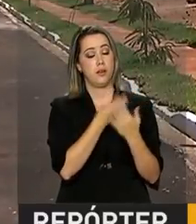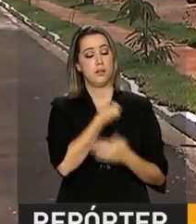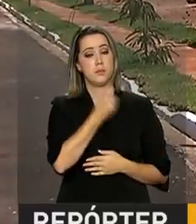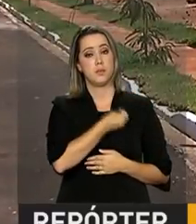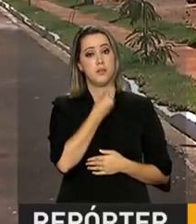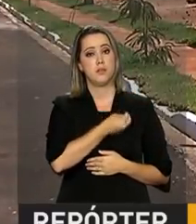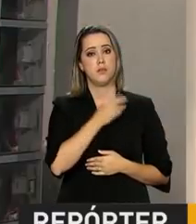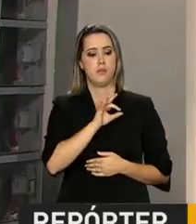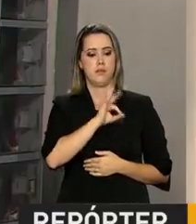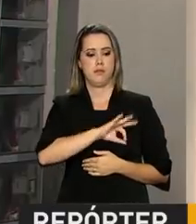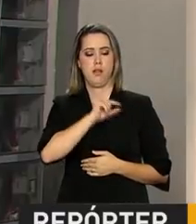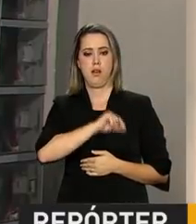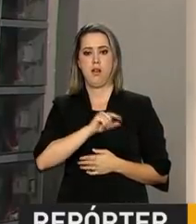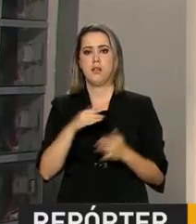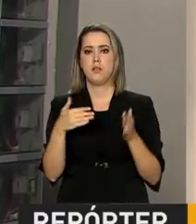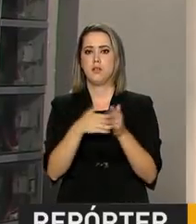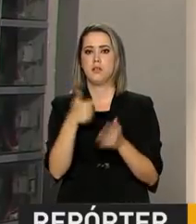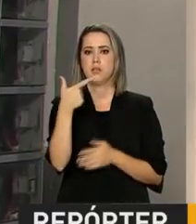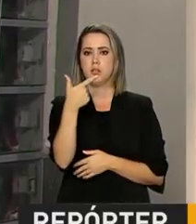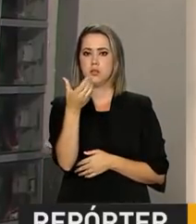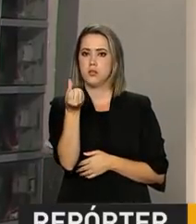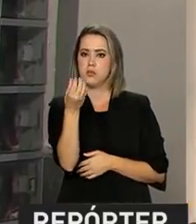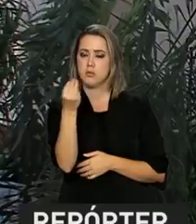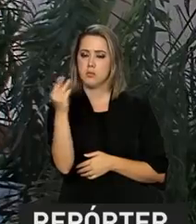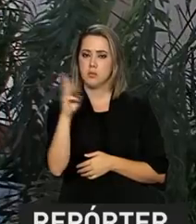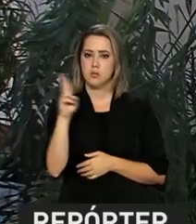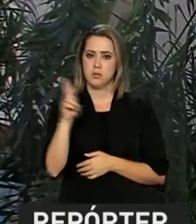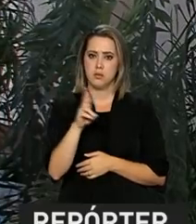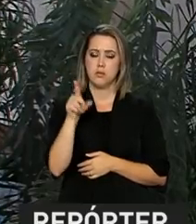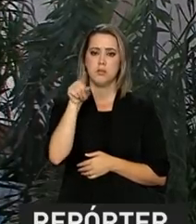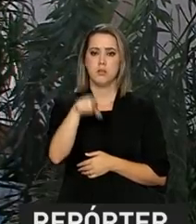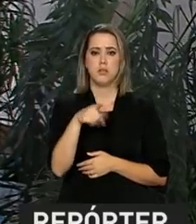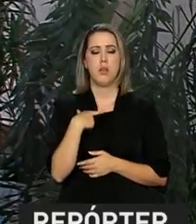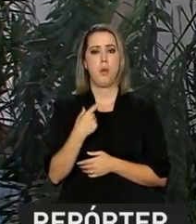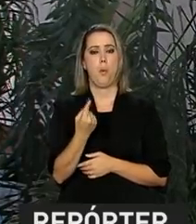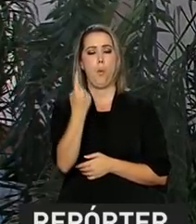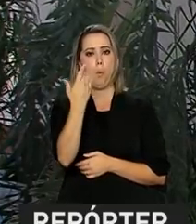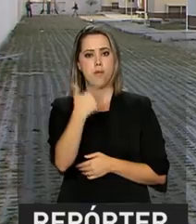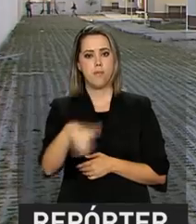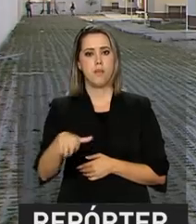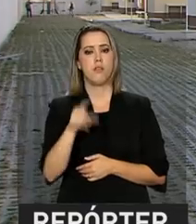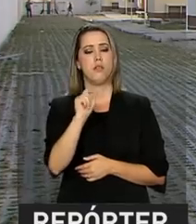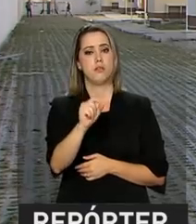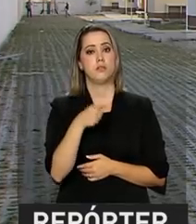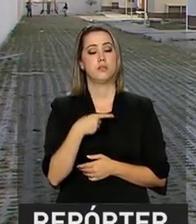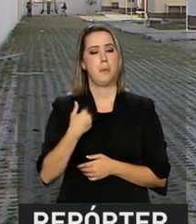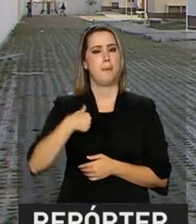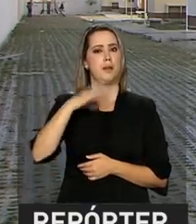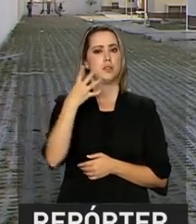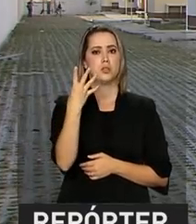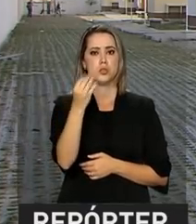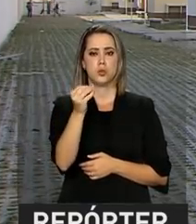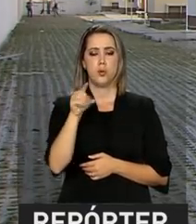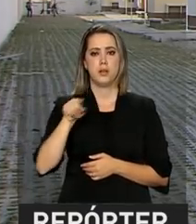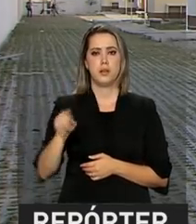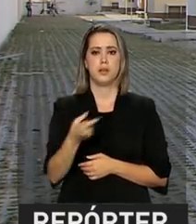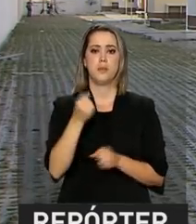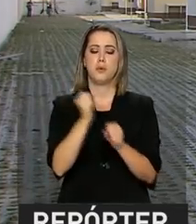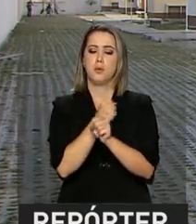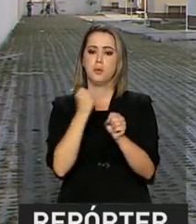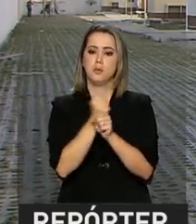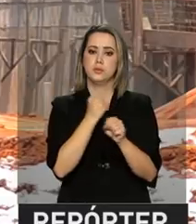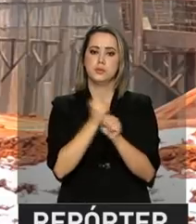tem renda mensal familiar de até R$ 2.600. É a faixa 1,5, que realizou 40 mil contratações só